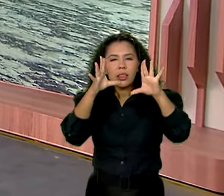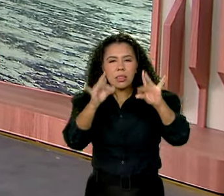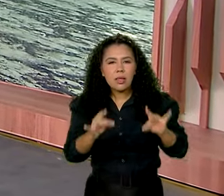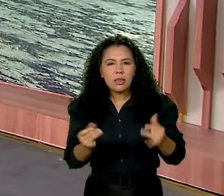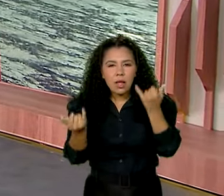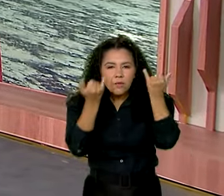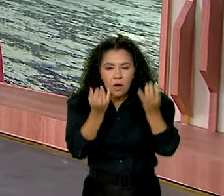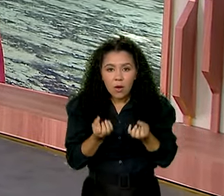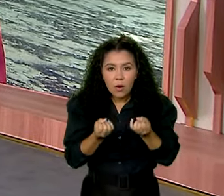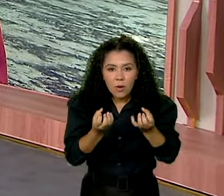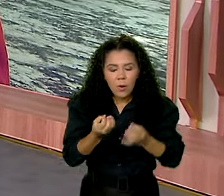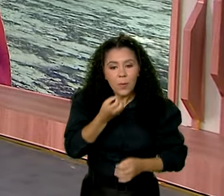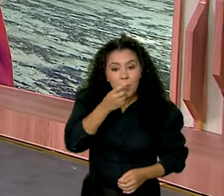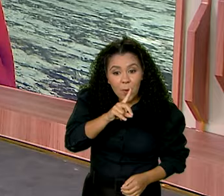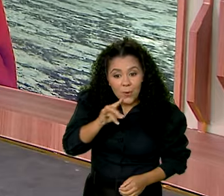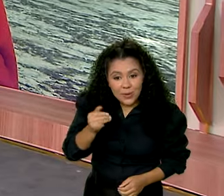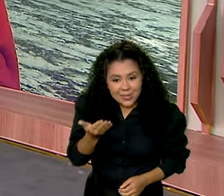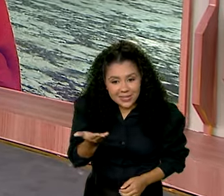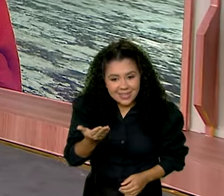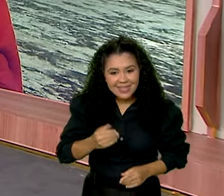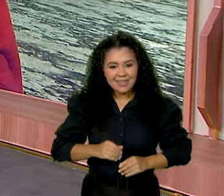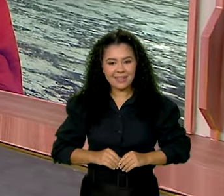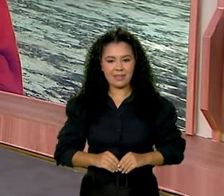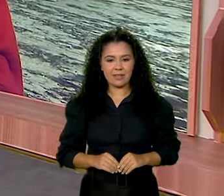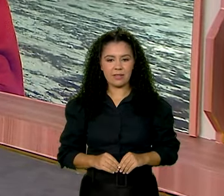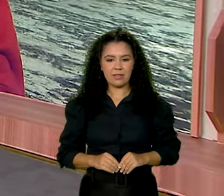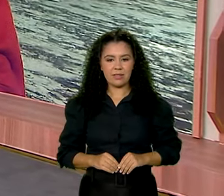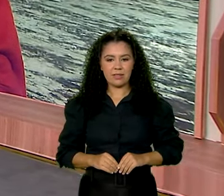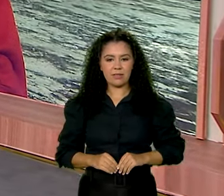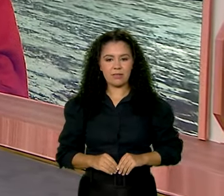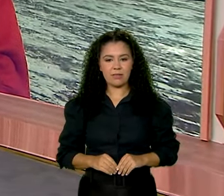informações. Bom dia, Luciana.